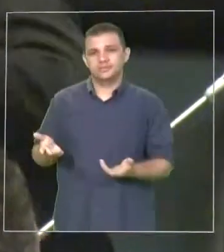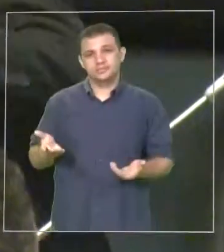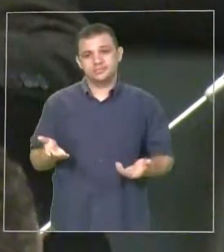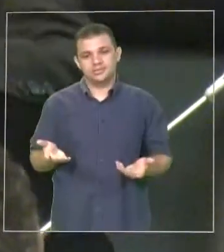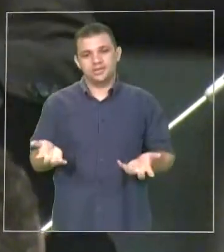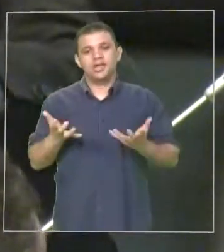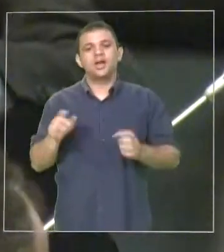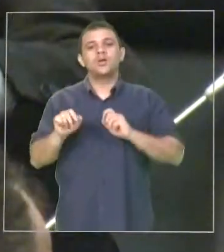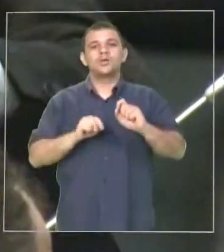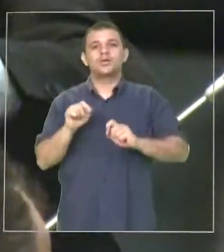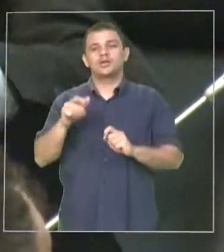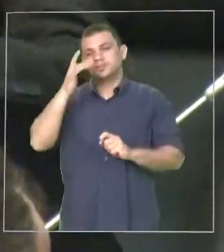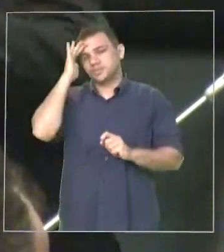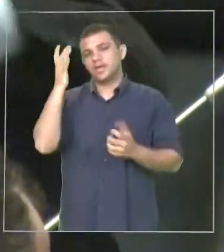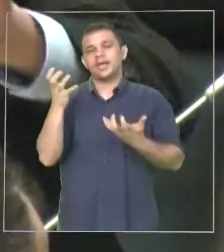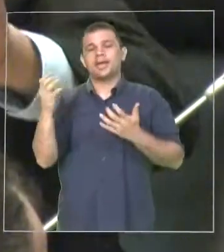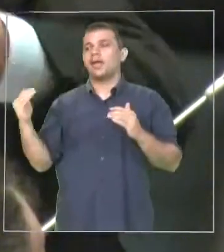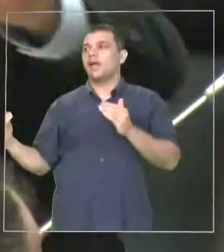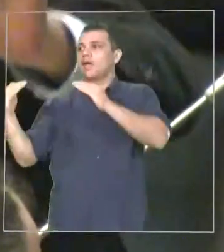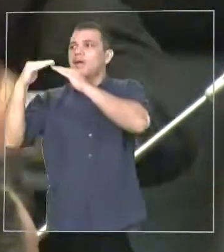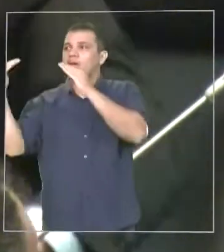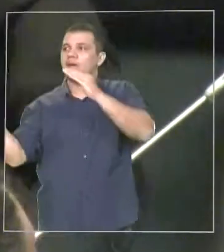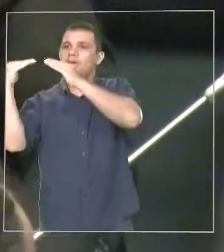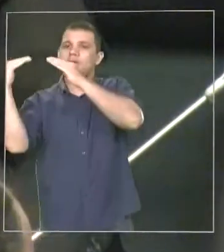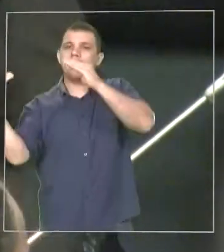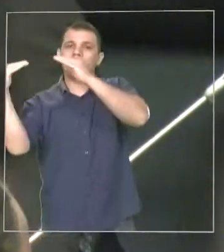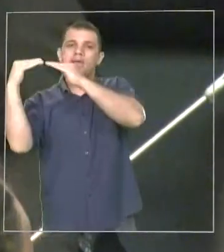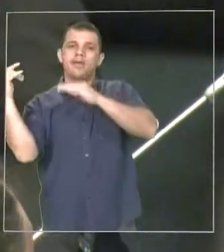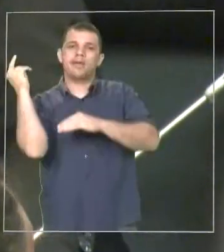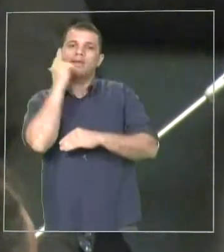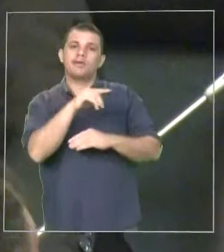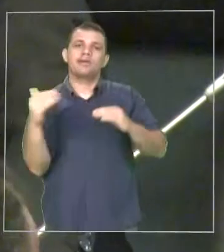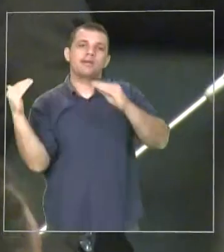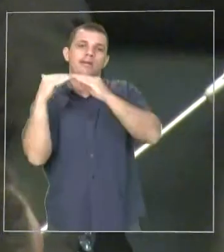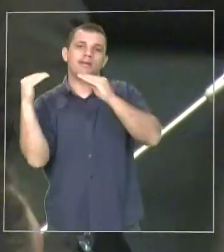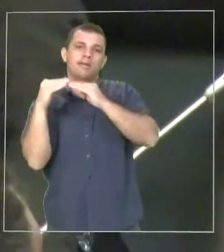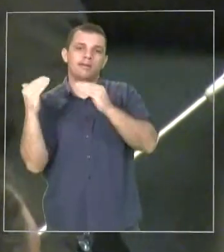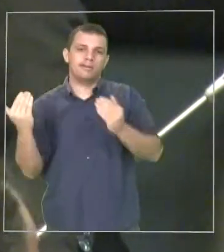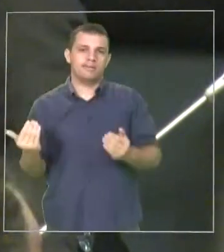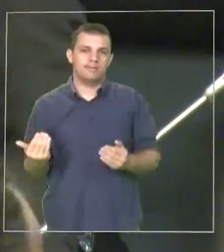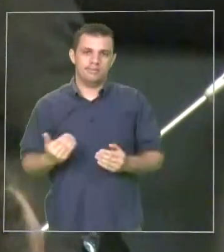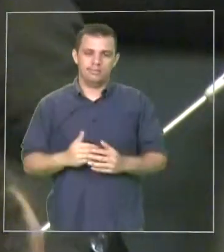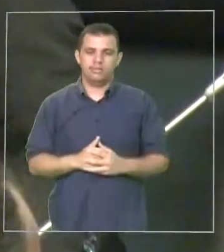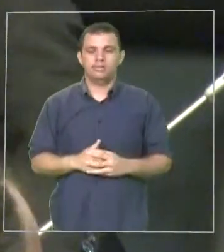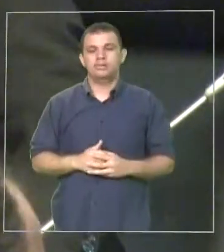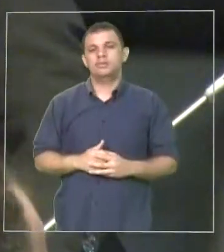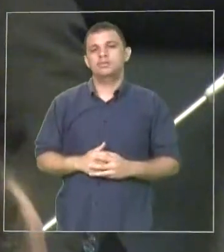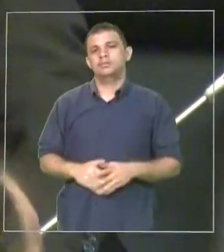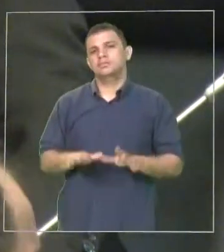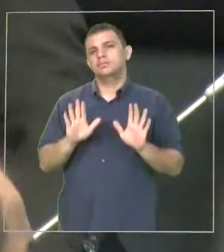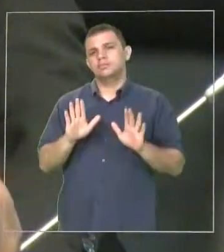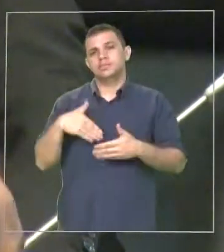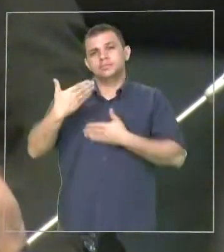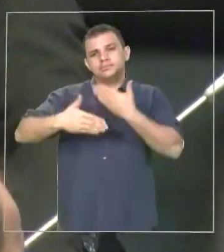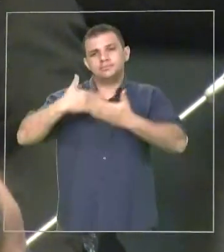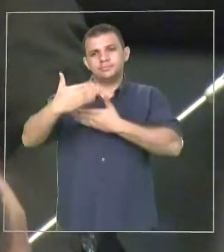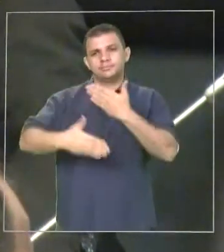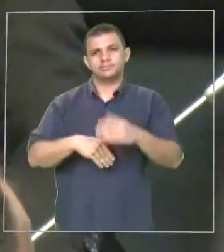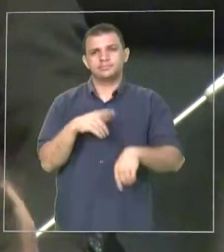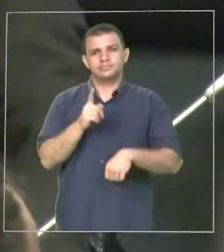agora somos iguais. Talvez o ponto máximo seria dizer isto. E o tempo passou e a